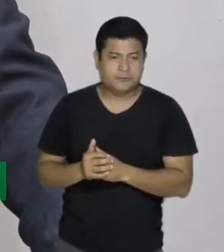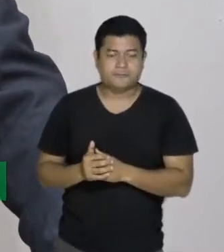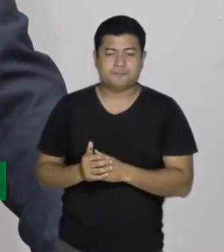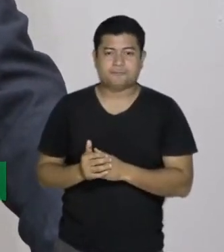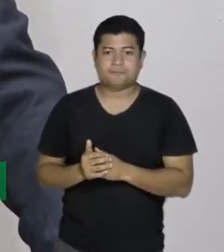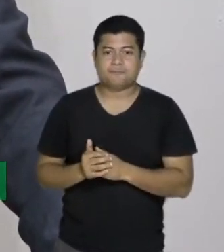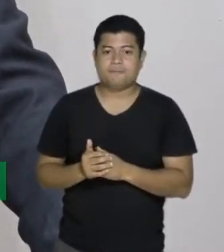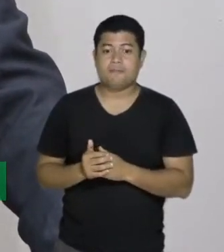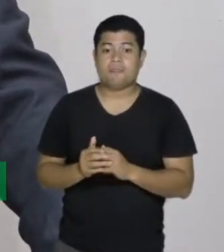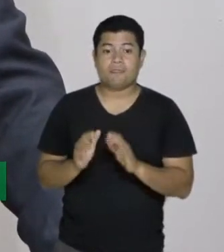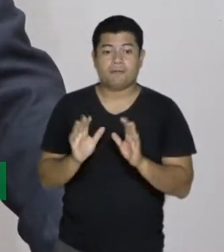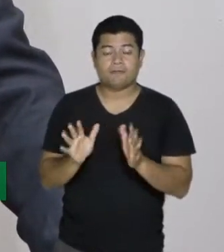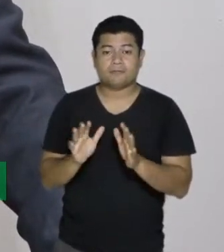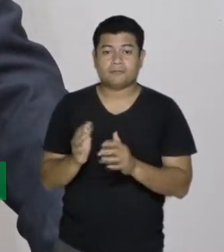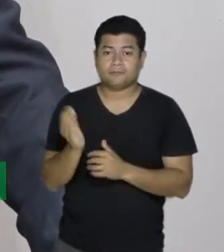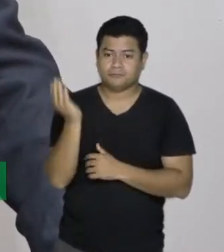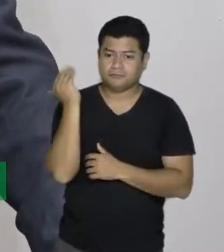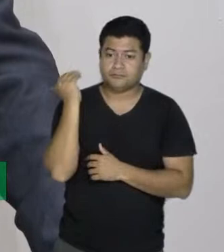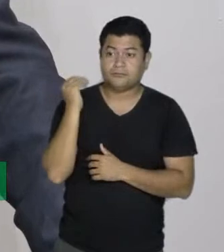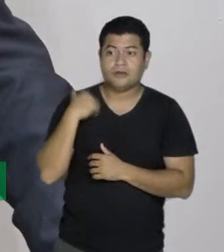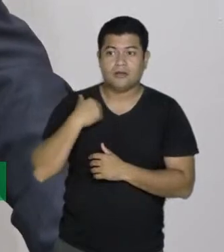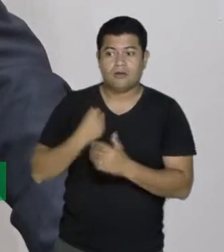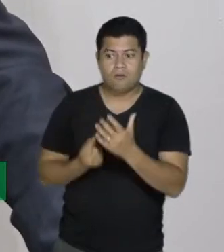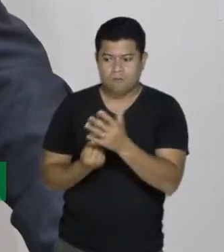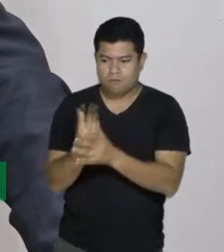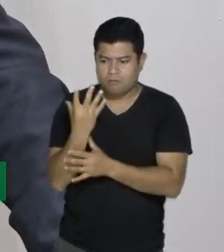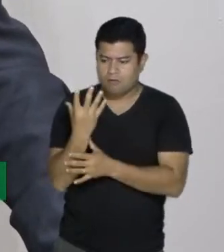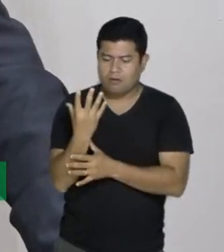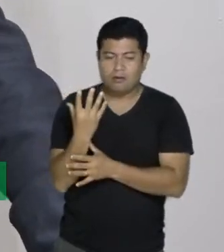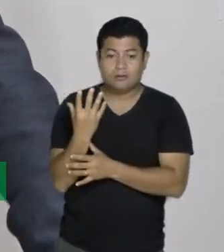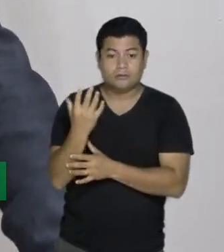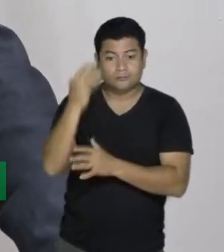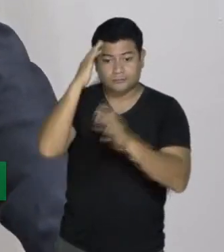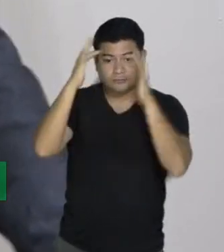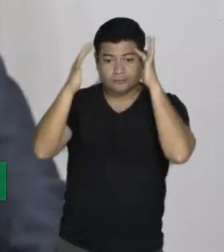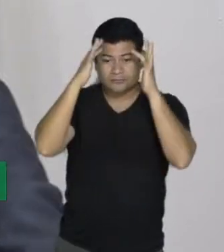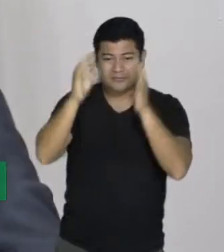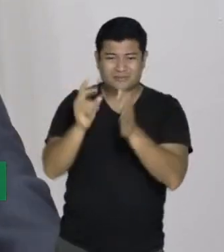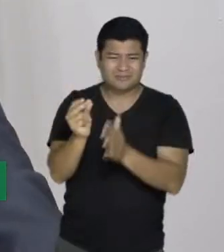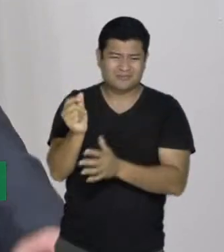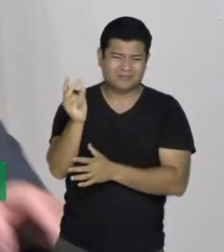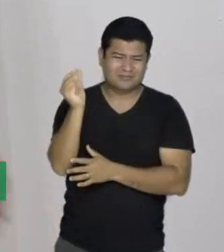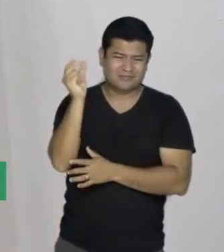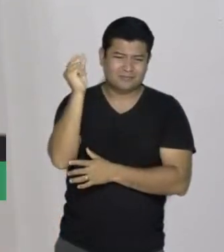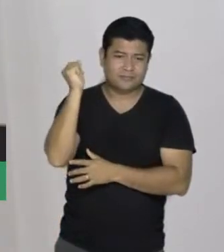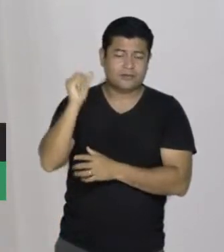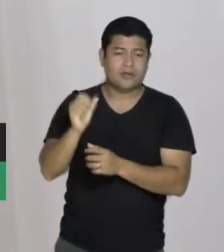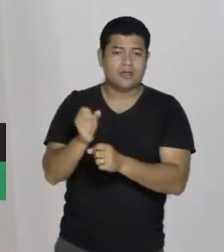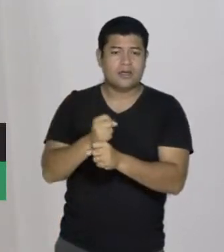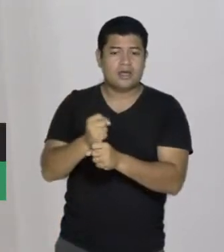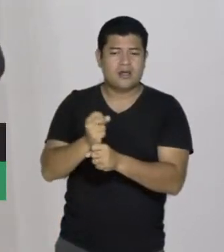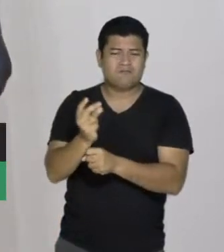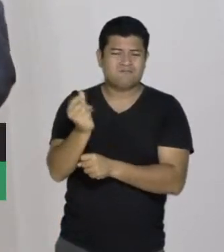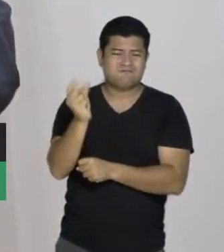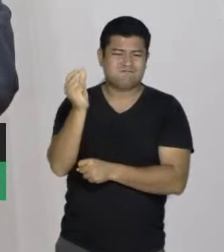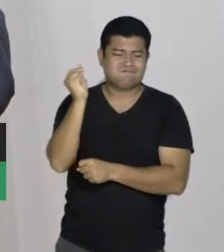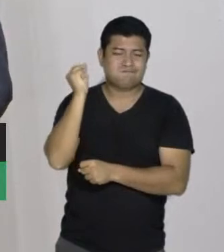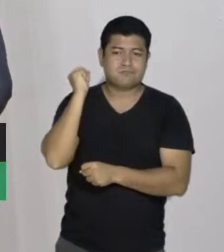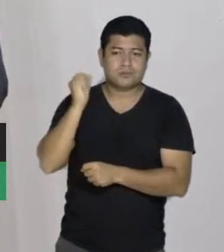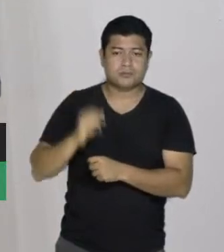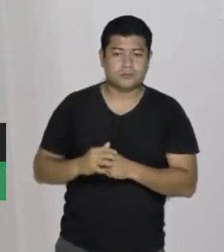e pensado muitos anos antes desde